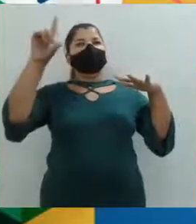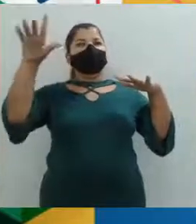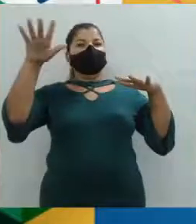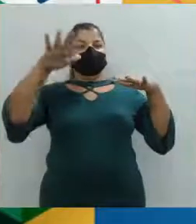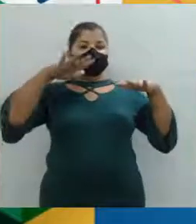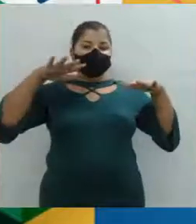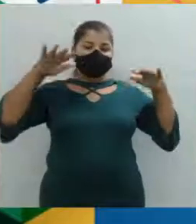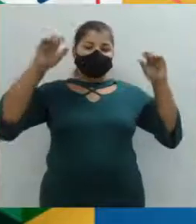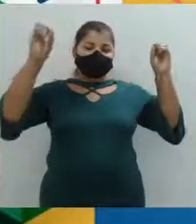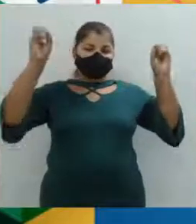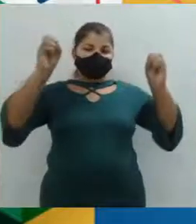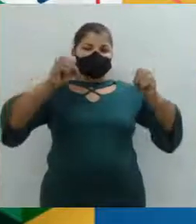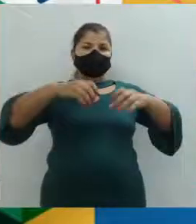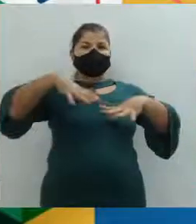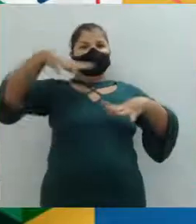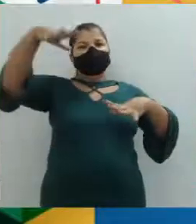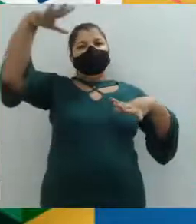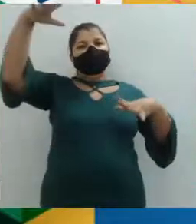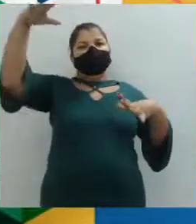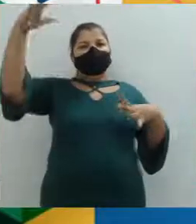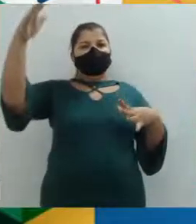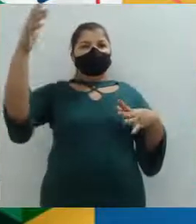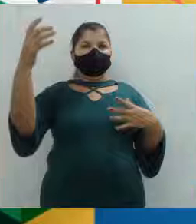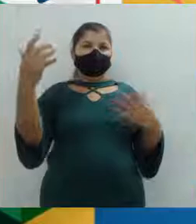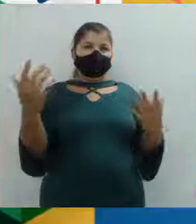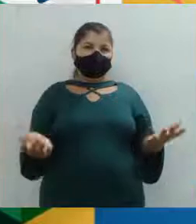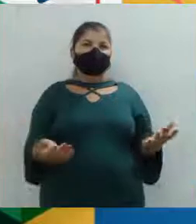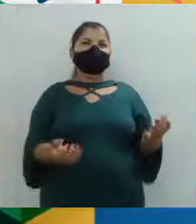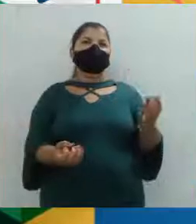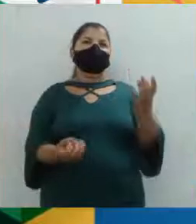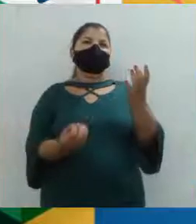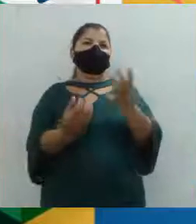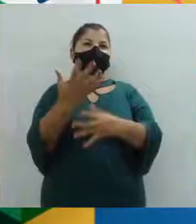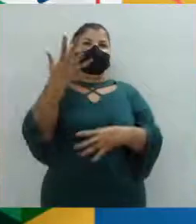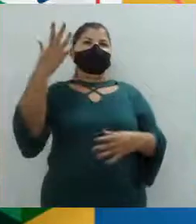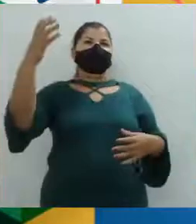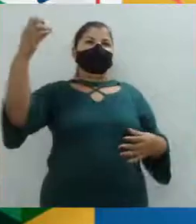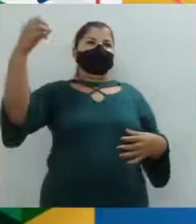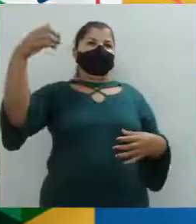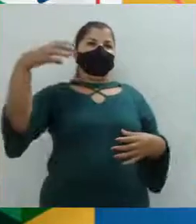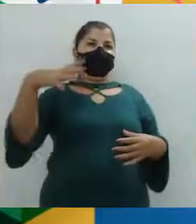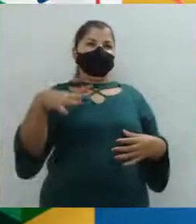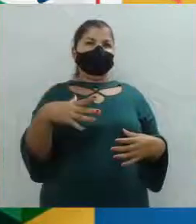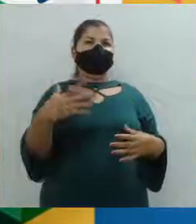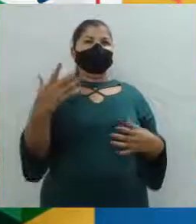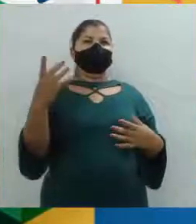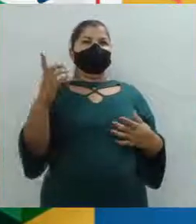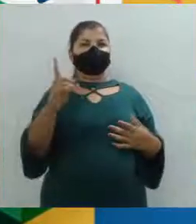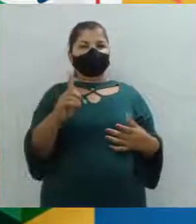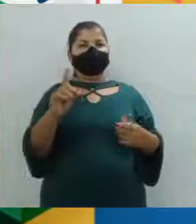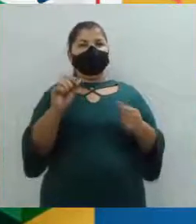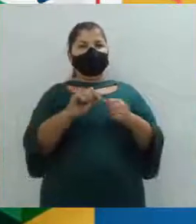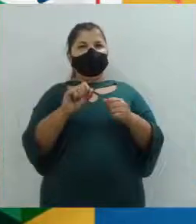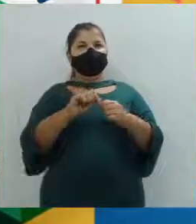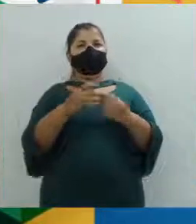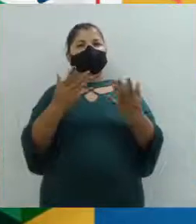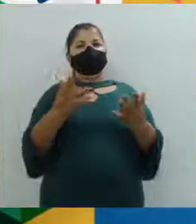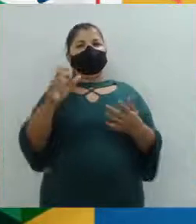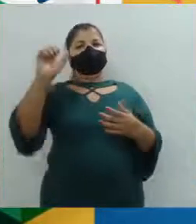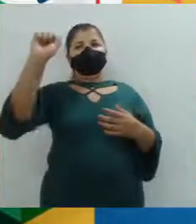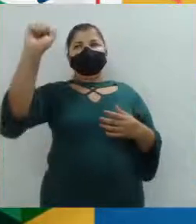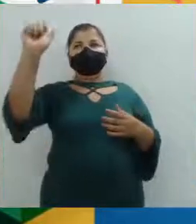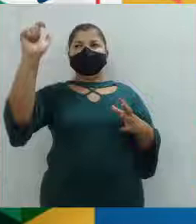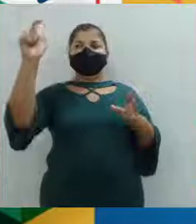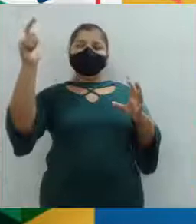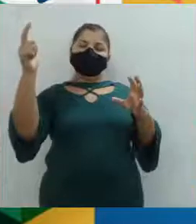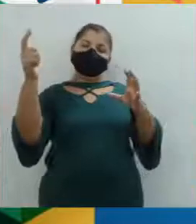haja luz, né? E houve luz. Criou Deus o sol para iluminar